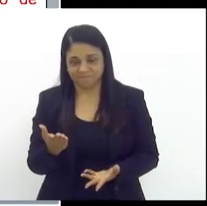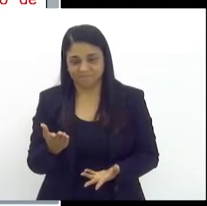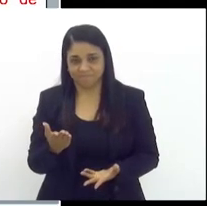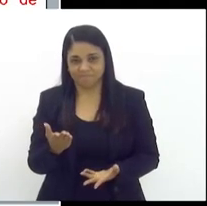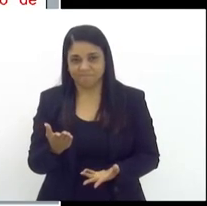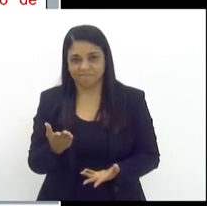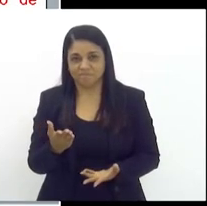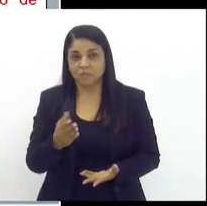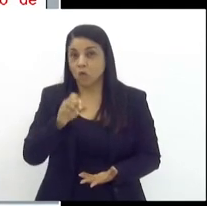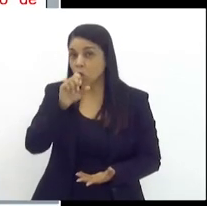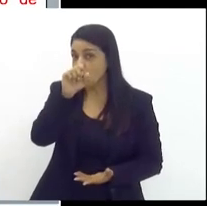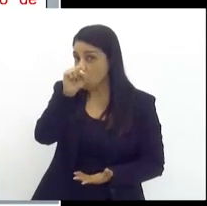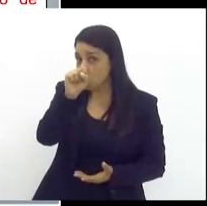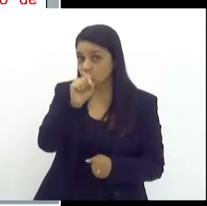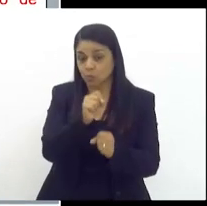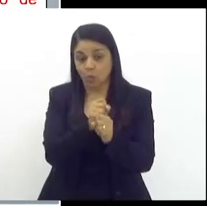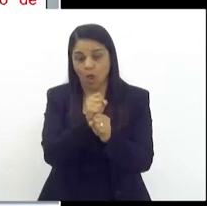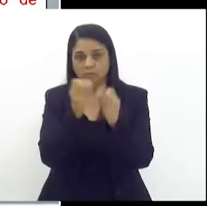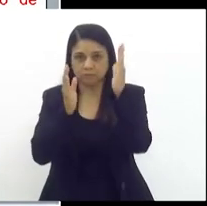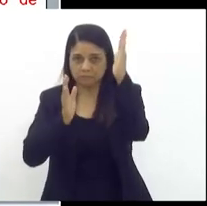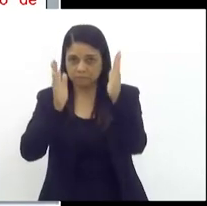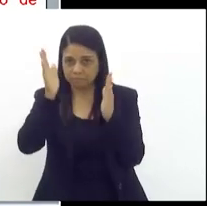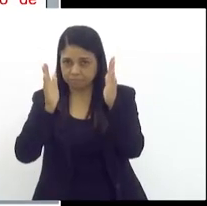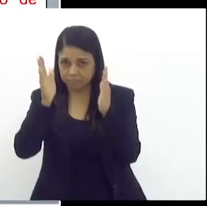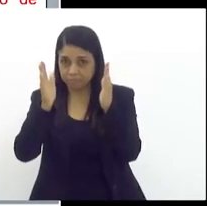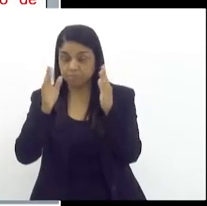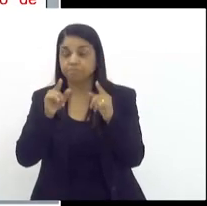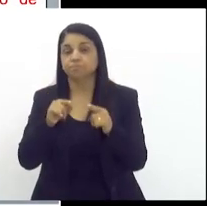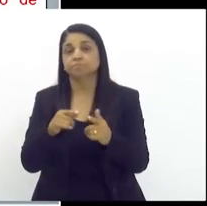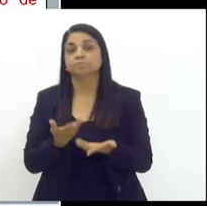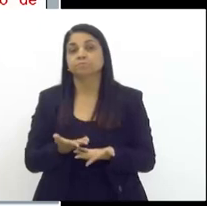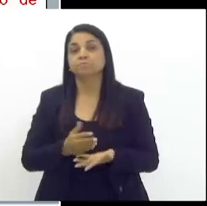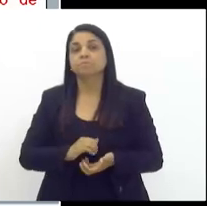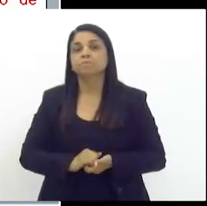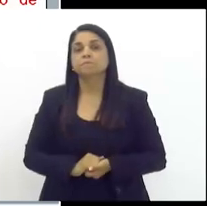em 8 anos Além disso